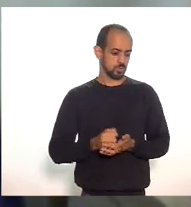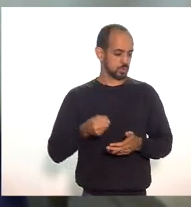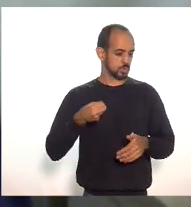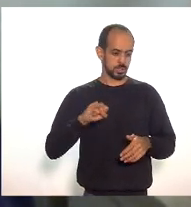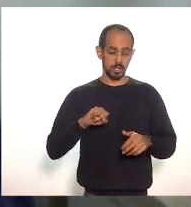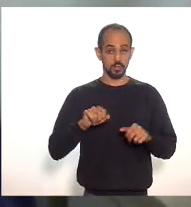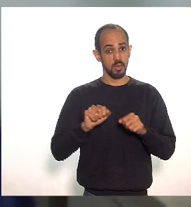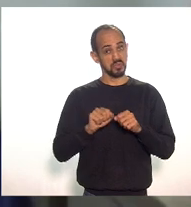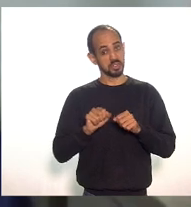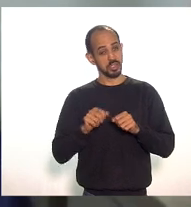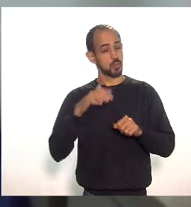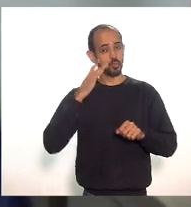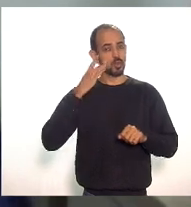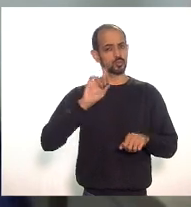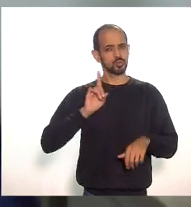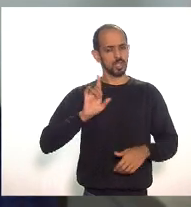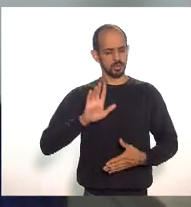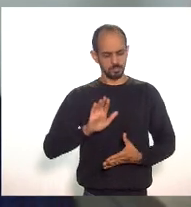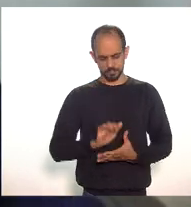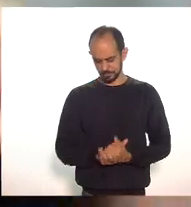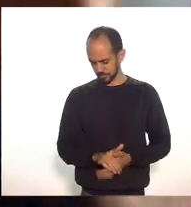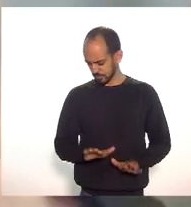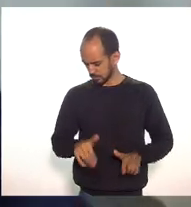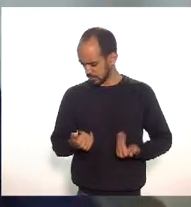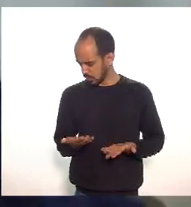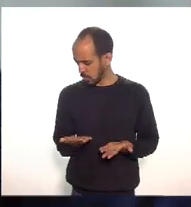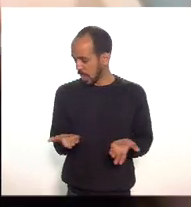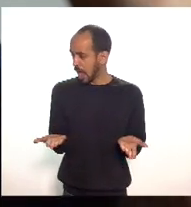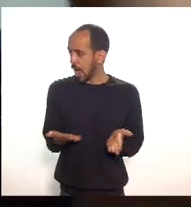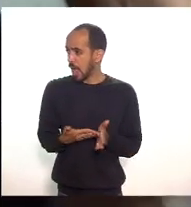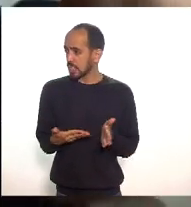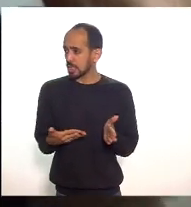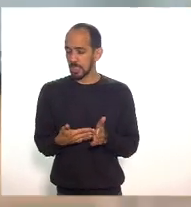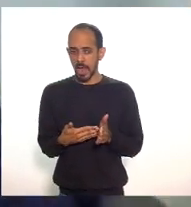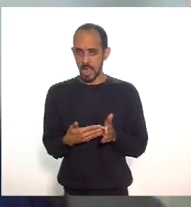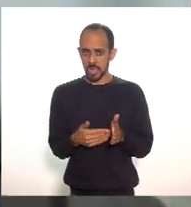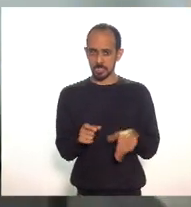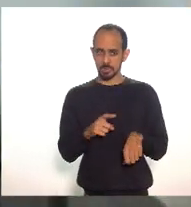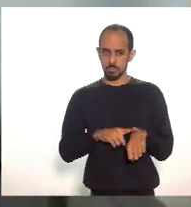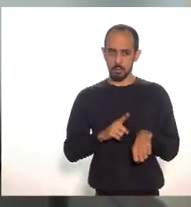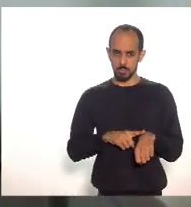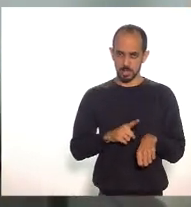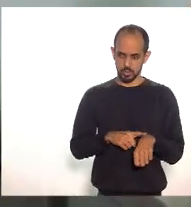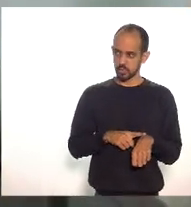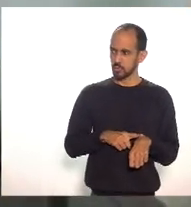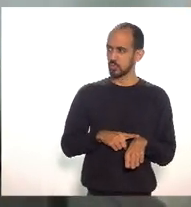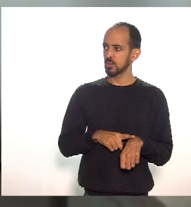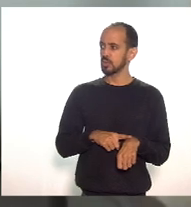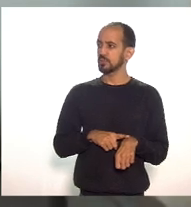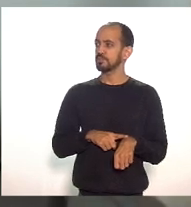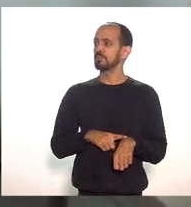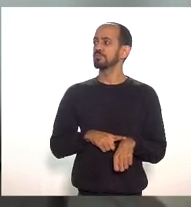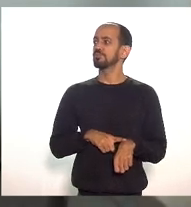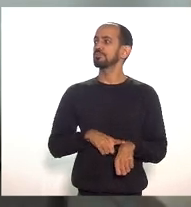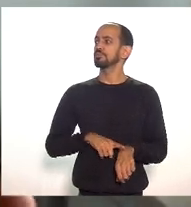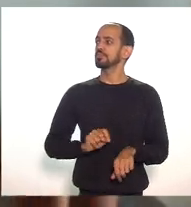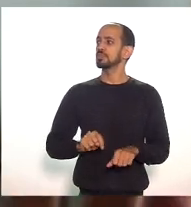vão fazer eu não sei até esse ponto dessa vertente que eu chamo Ilha